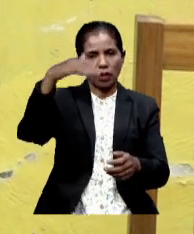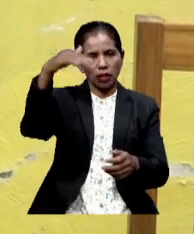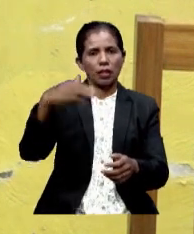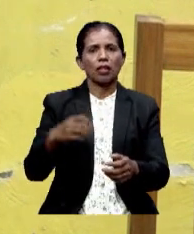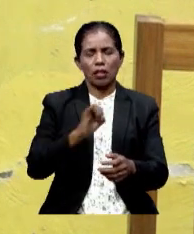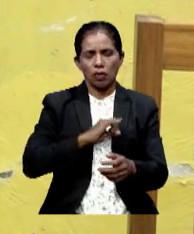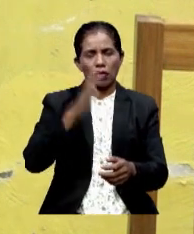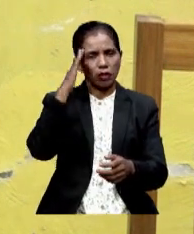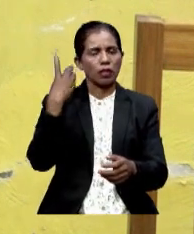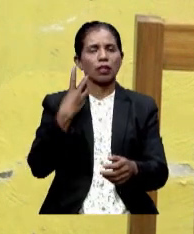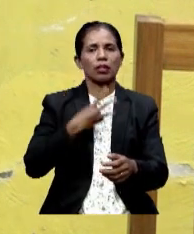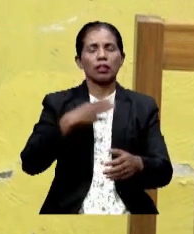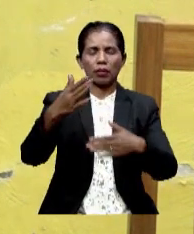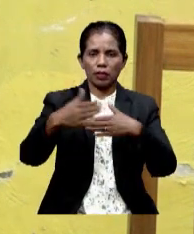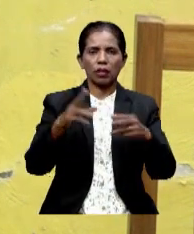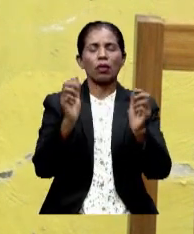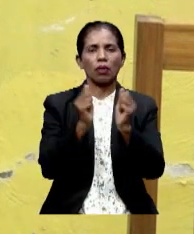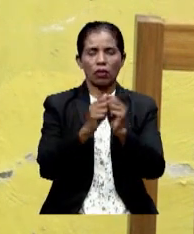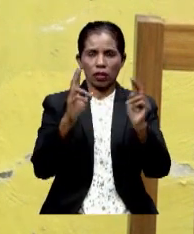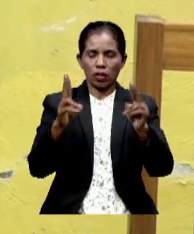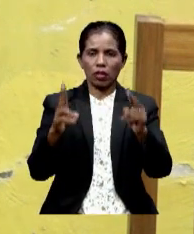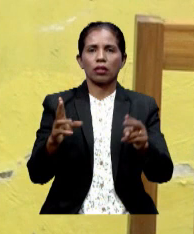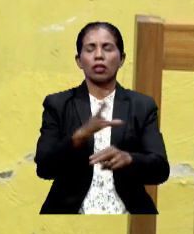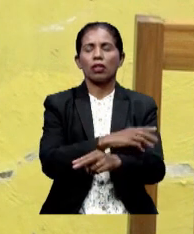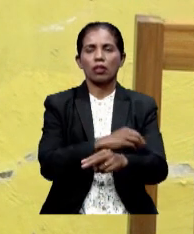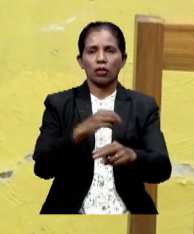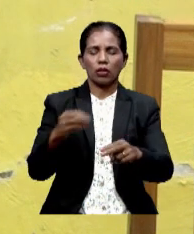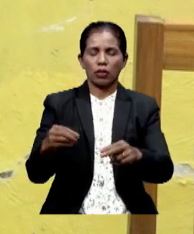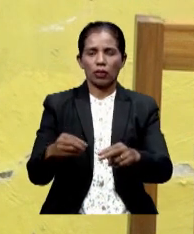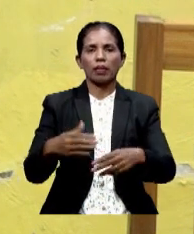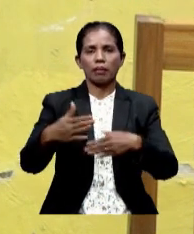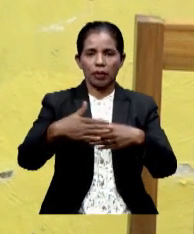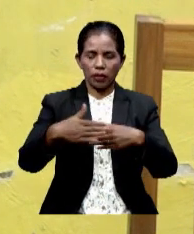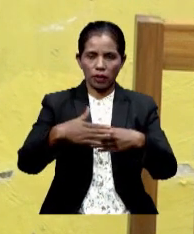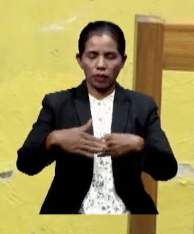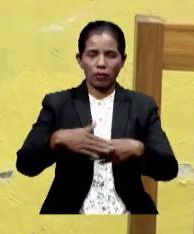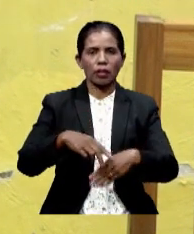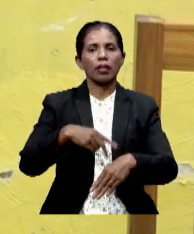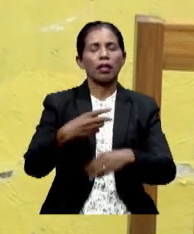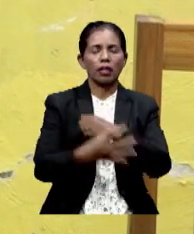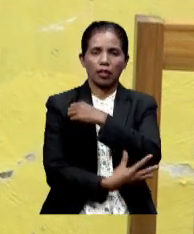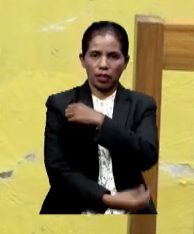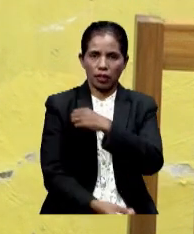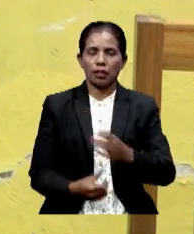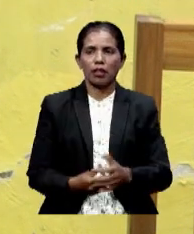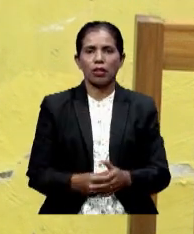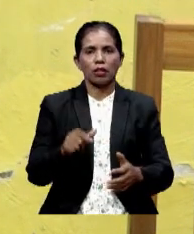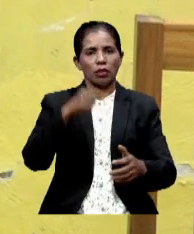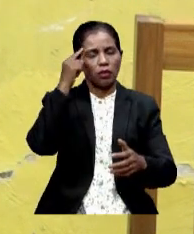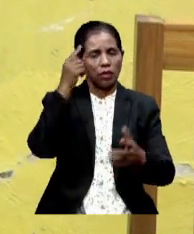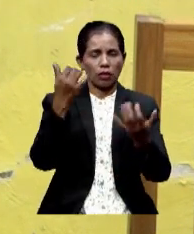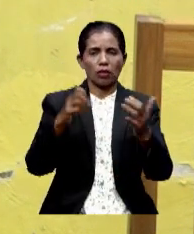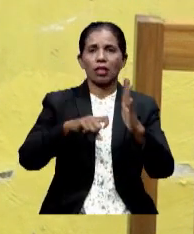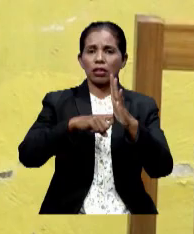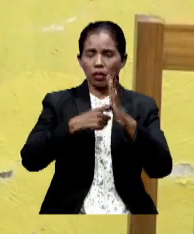né, ita se basic hola lais liu, to ia condição ida reinar fiscal né. Governo ida agora né maka chave